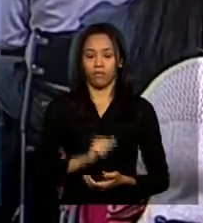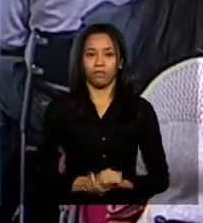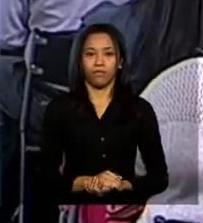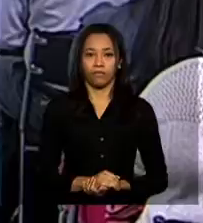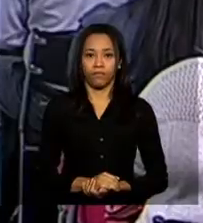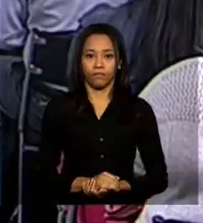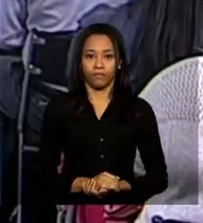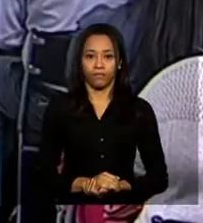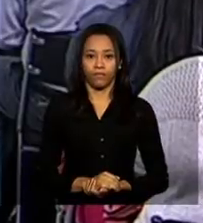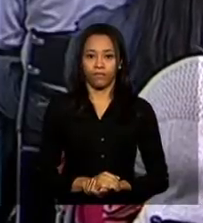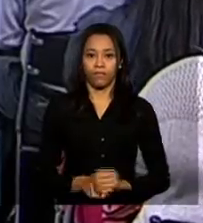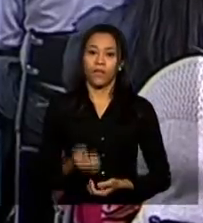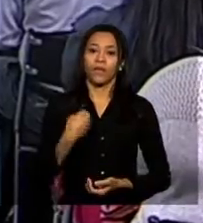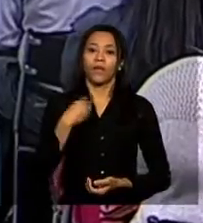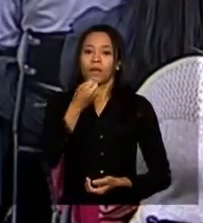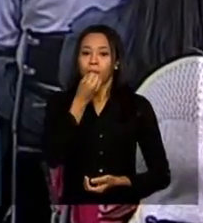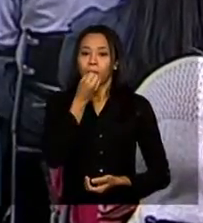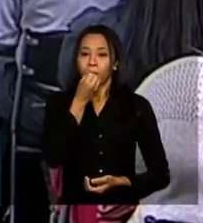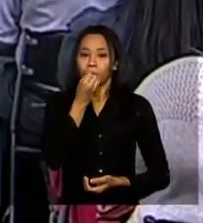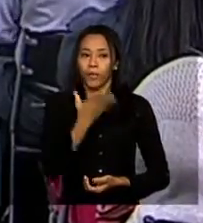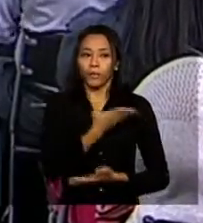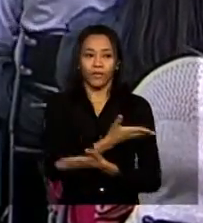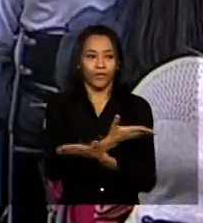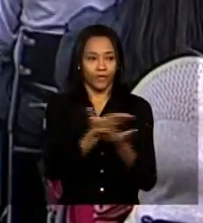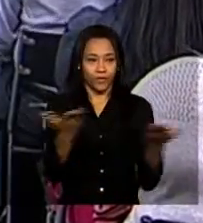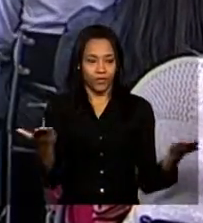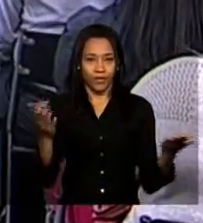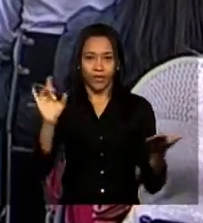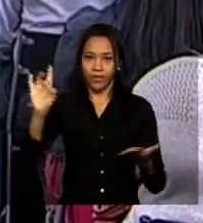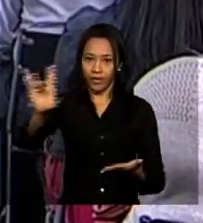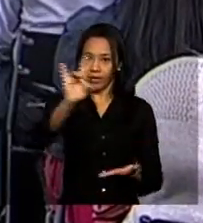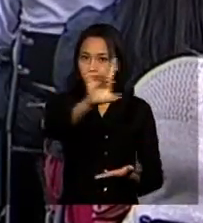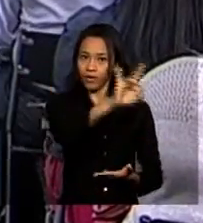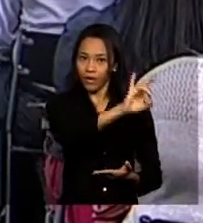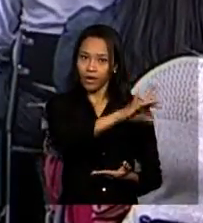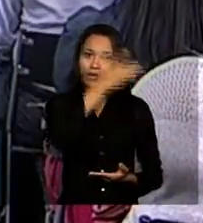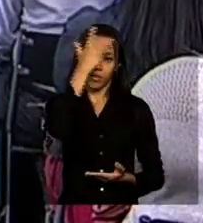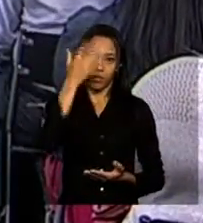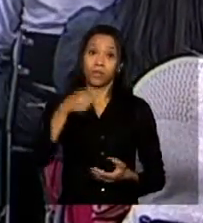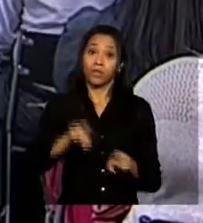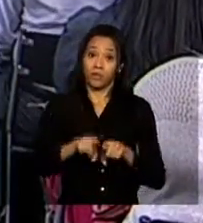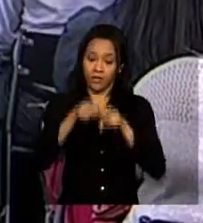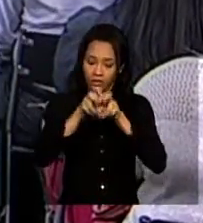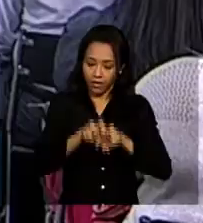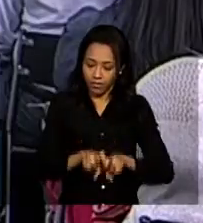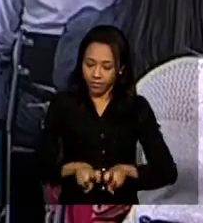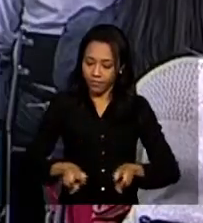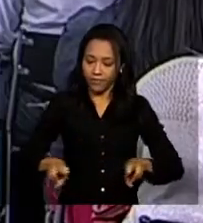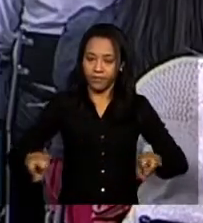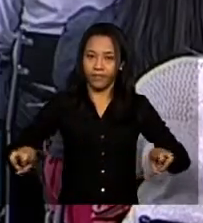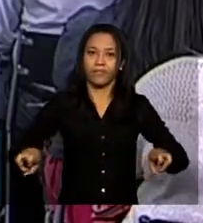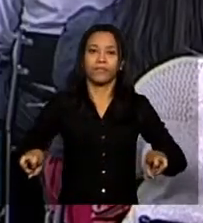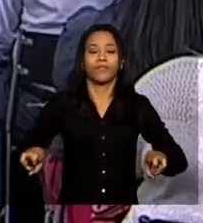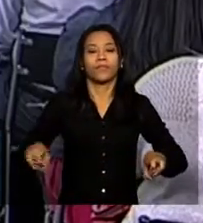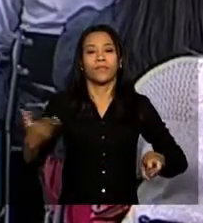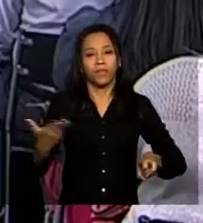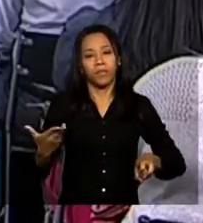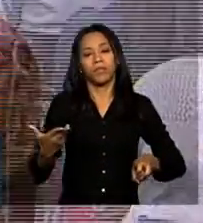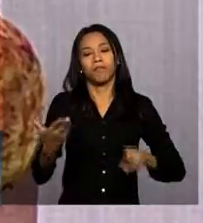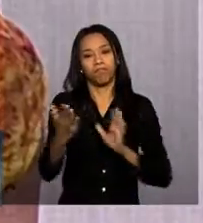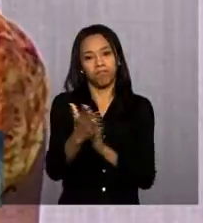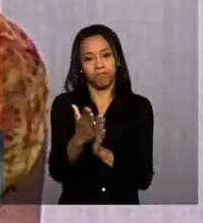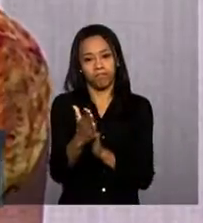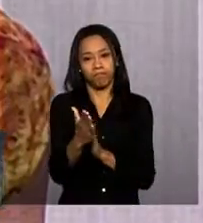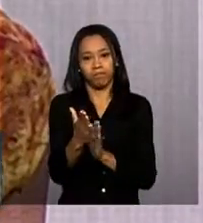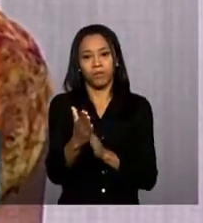Gostaria de desejar um bom dia a cada um e a cada um de vocês, saudar os que compõem a mesa e, particularmente, saudar a iniciativa do